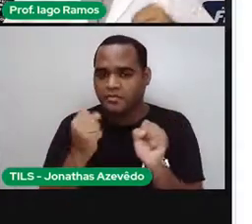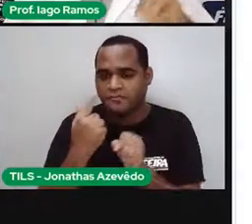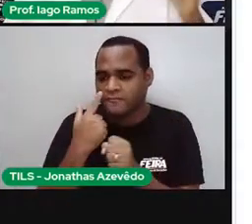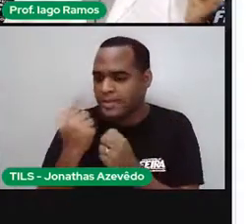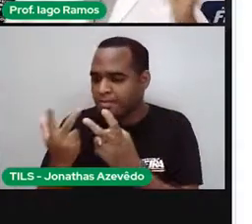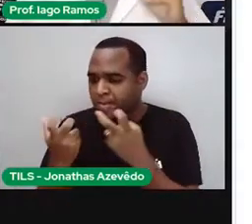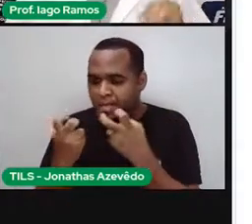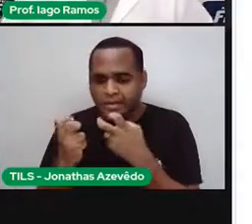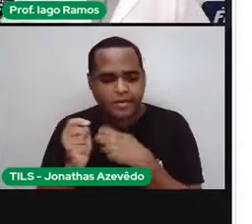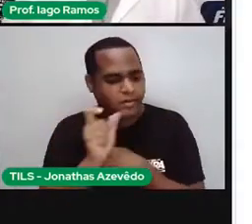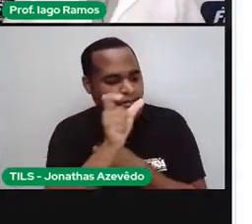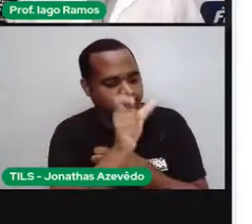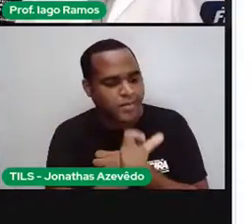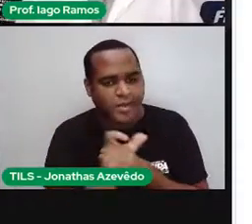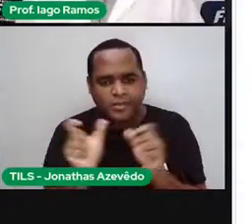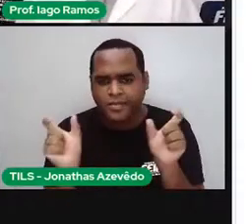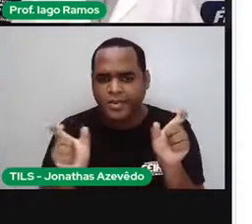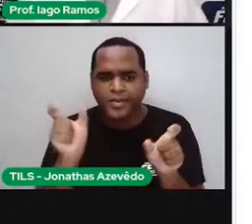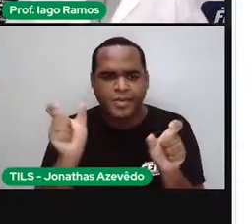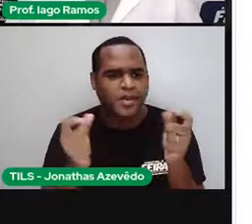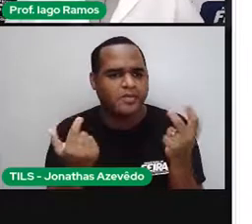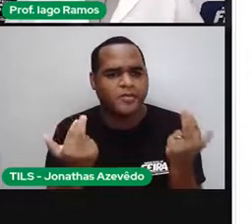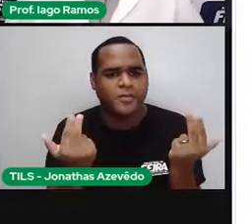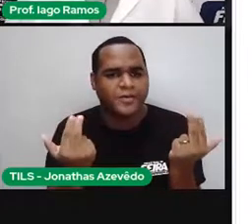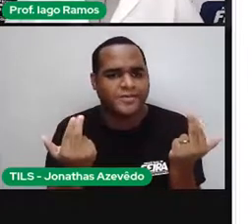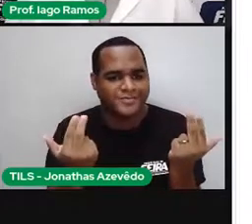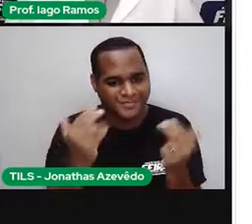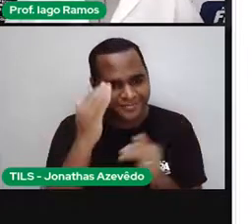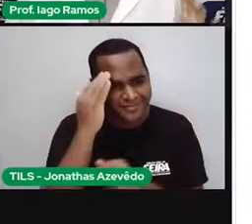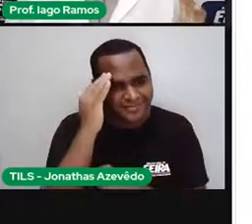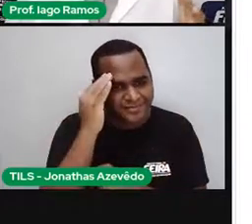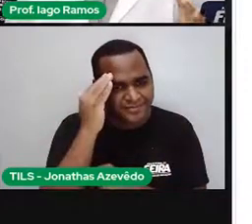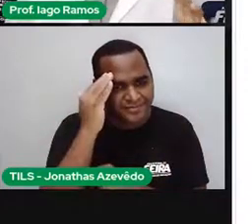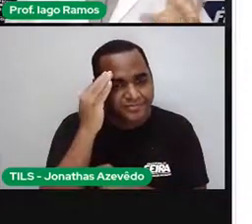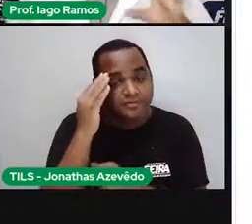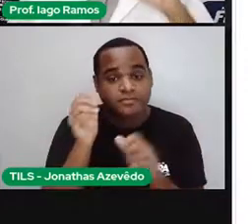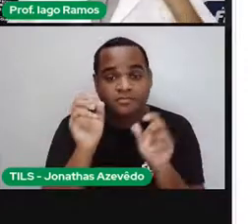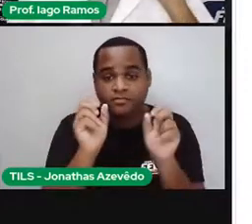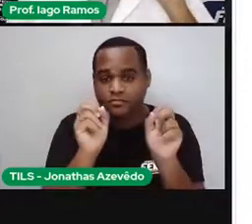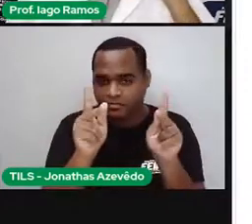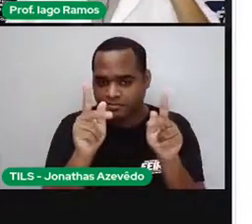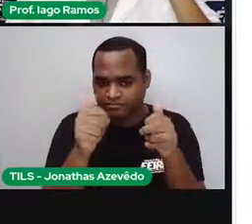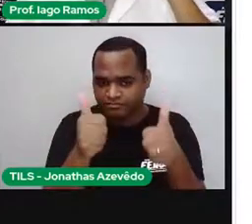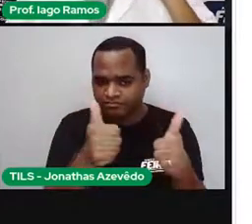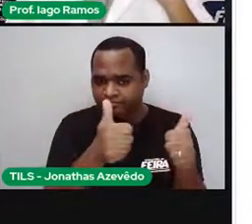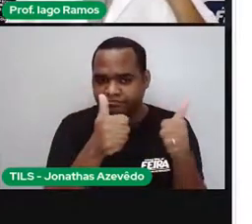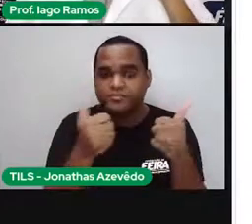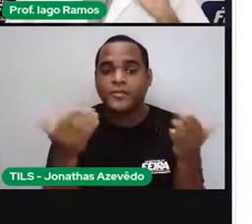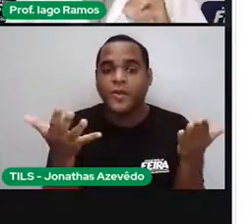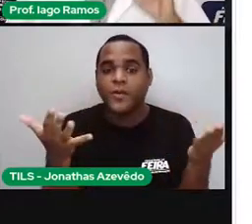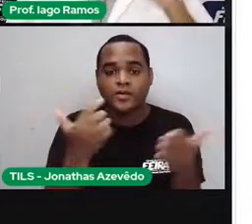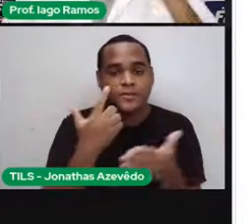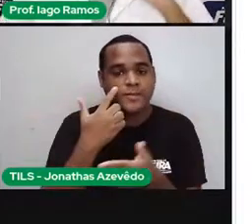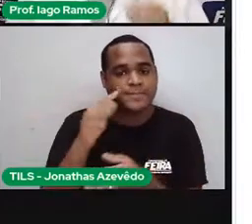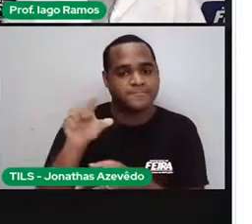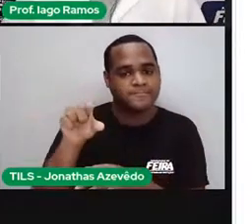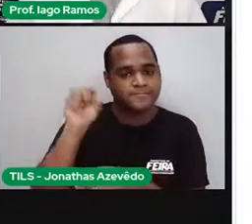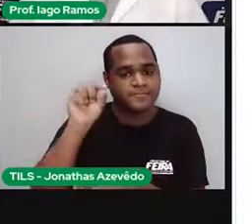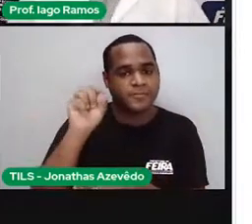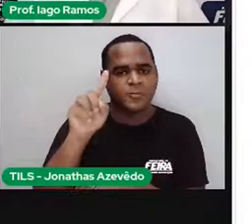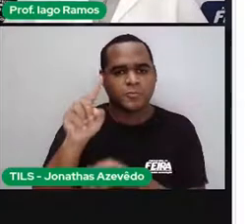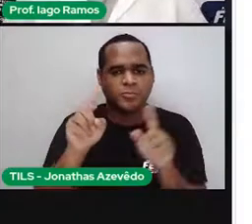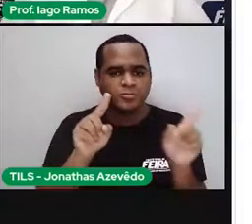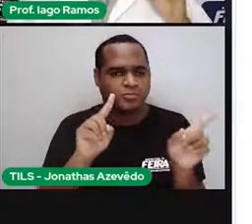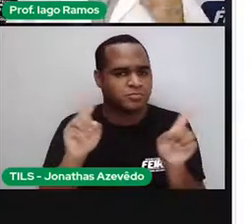um Como olhar para o outro tá bom belezinha Então você vai agora escolher um